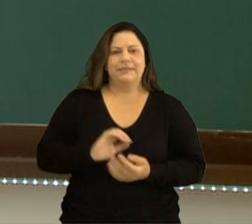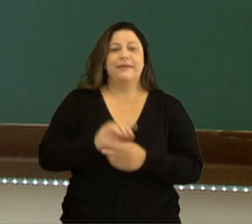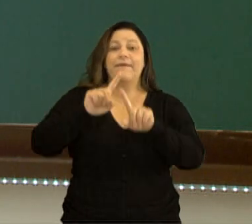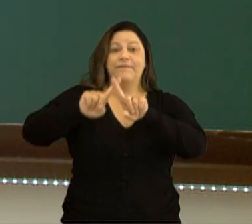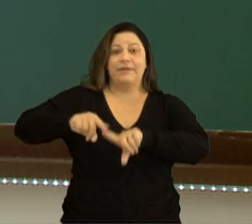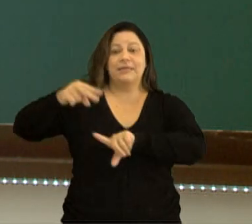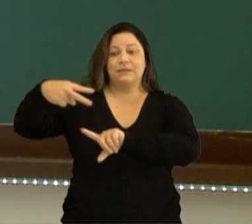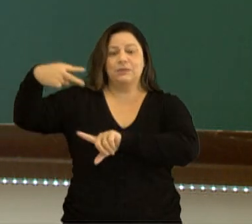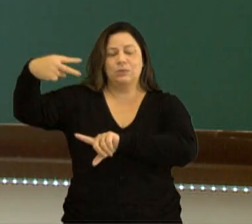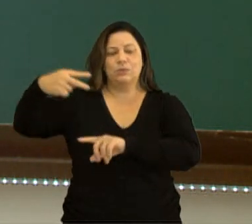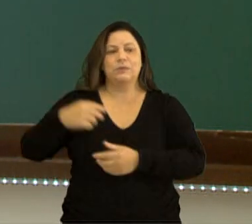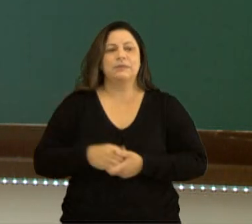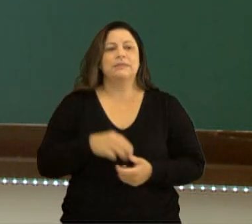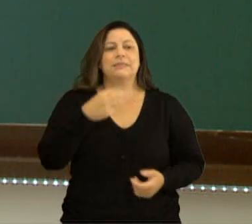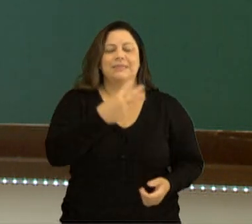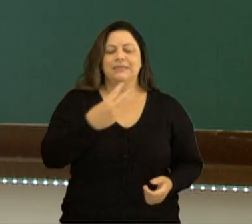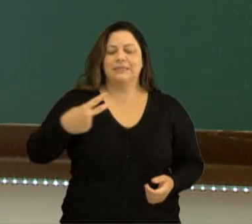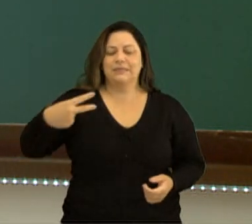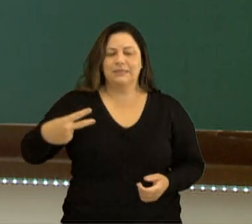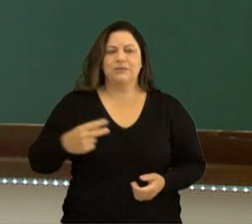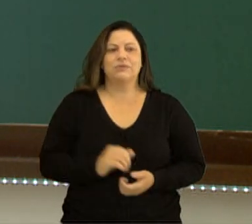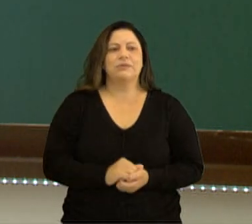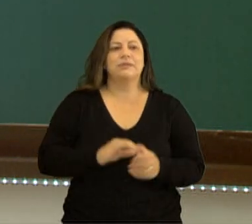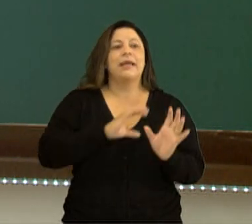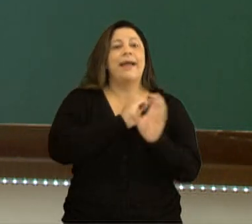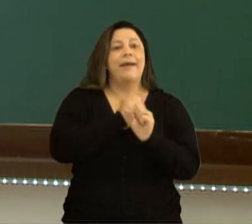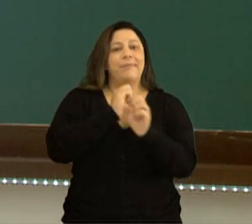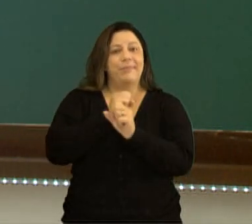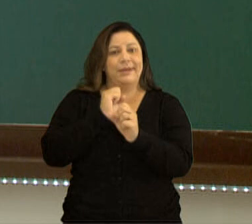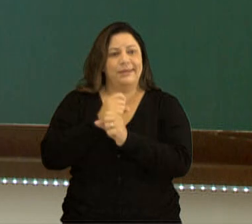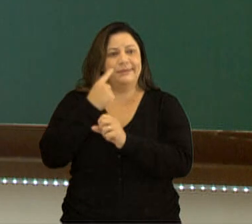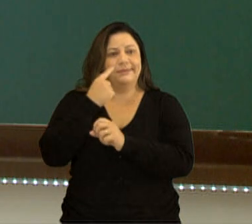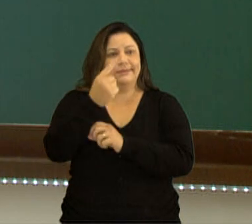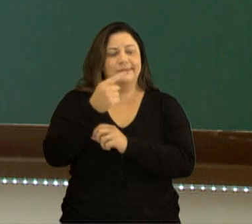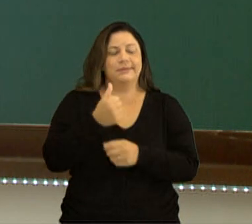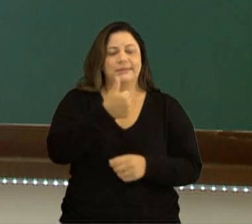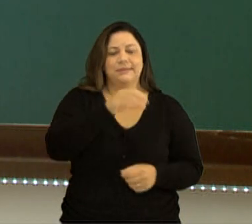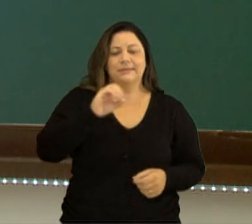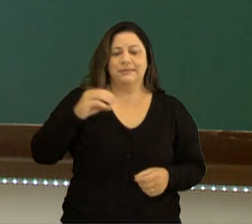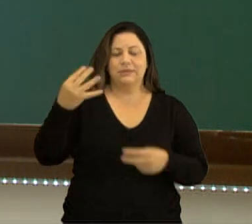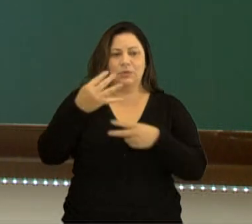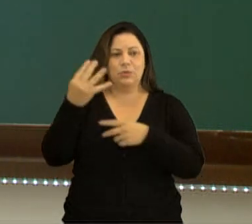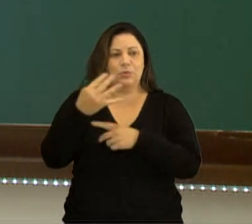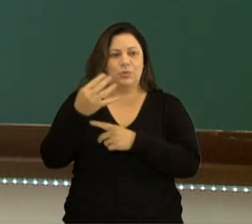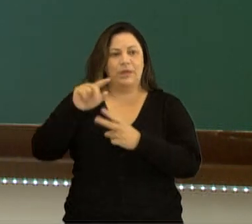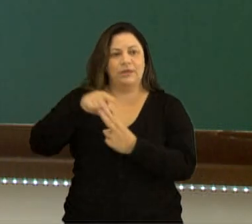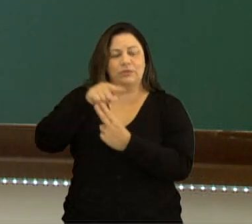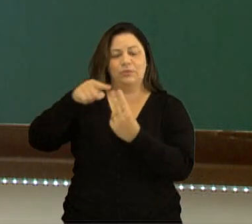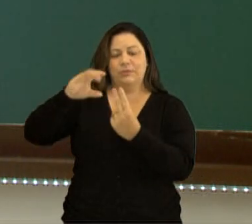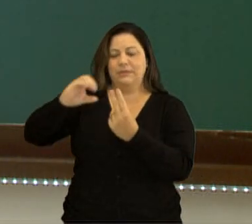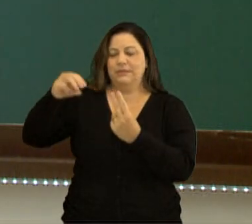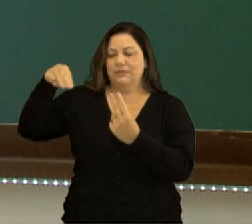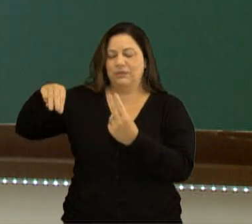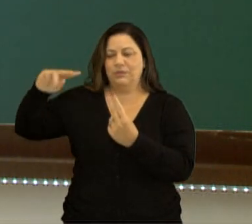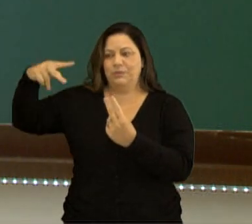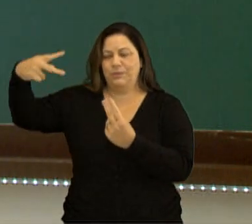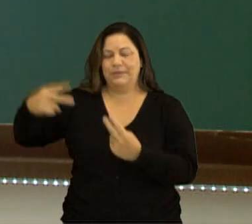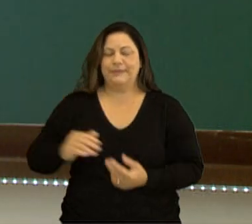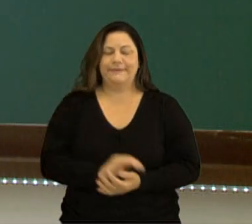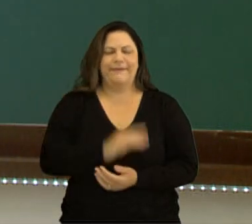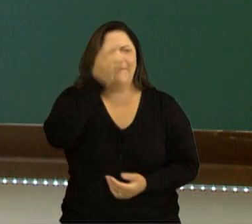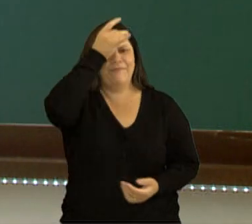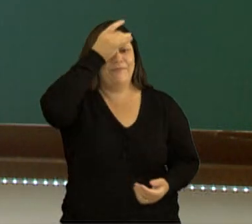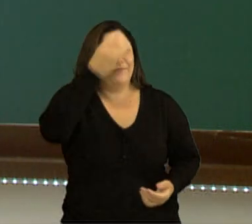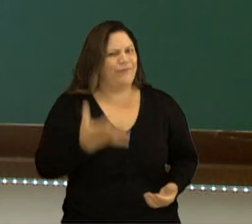2, 32, mais 72, 104 π centímetros quadrados. Fácil, não é verdade?